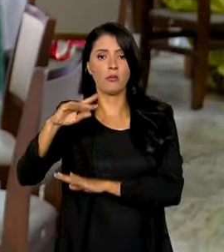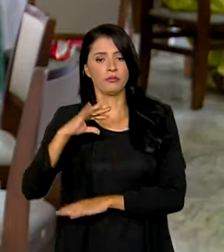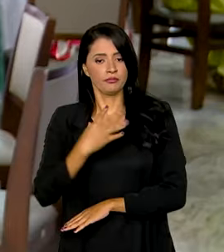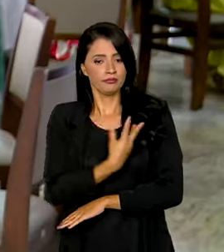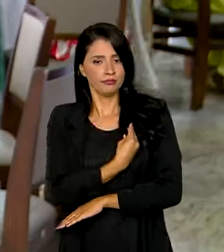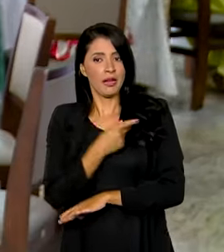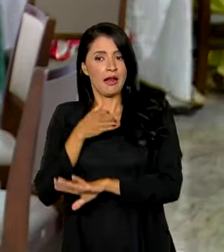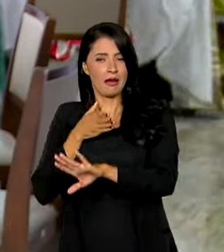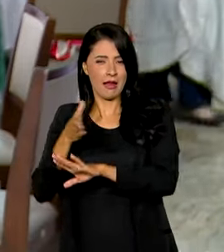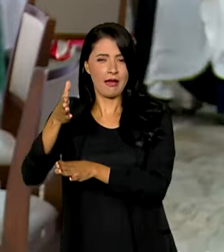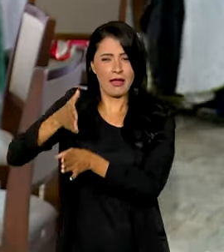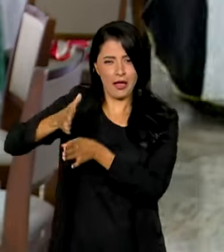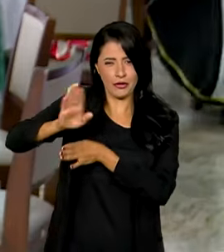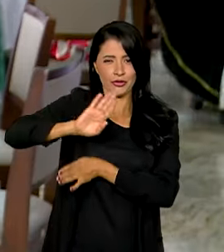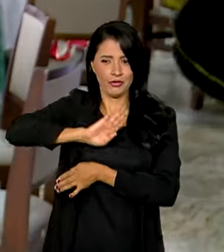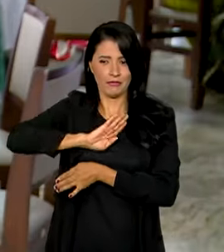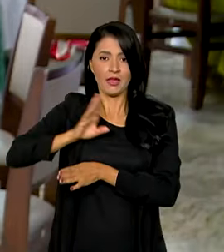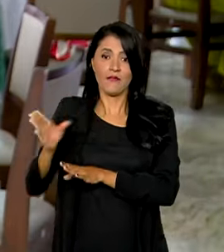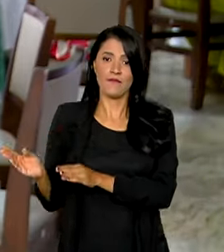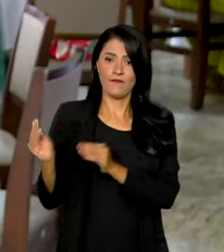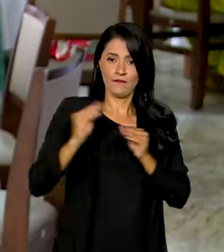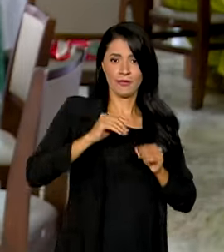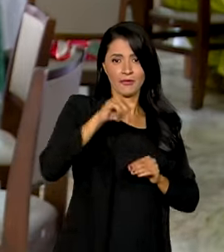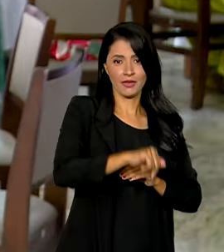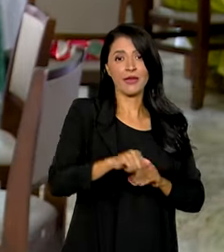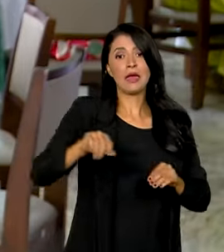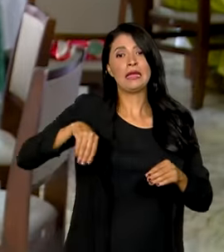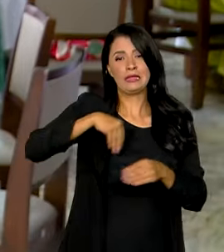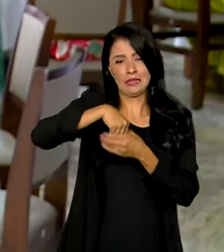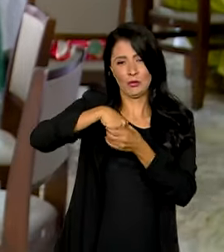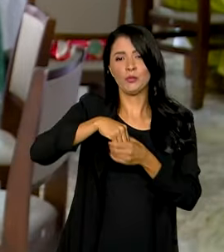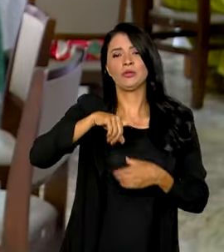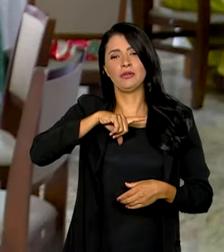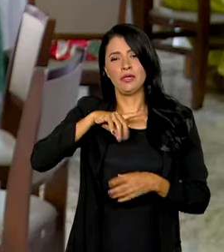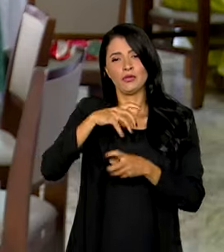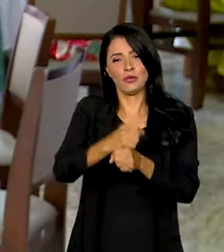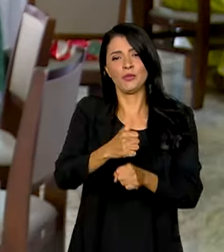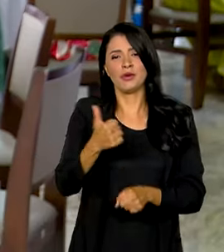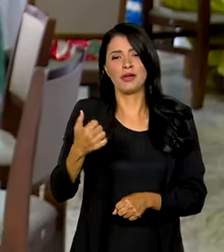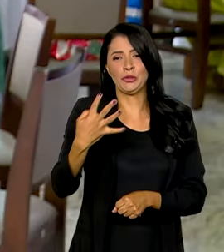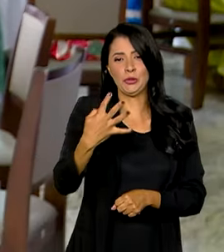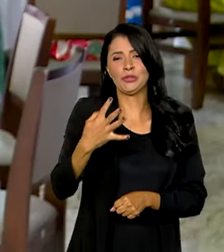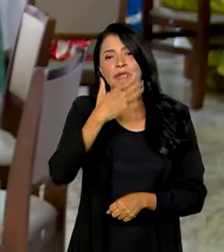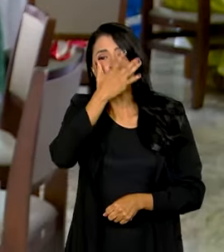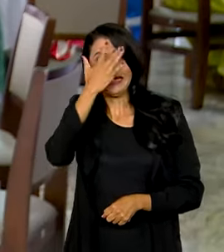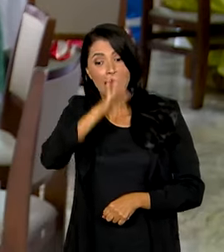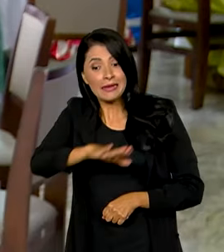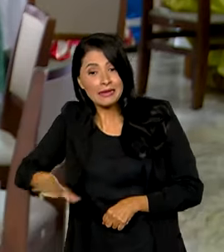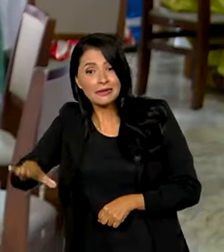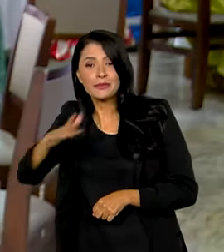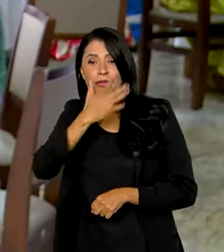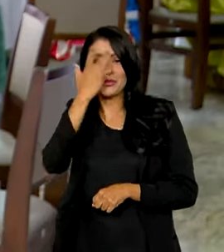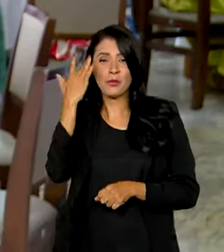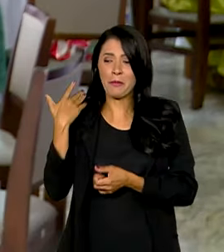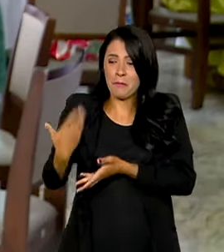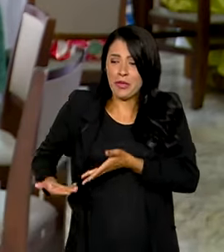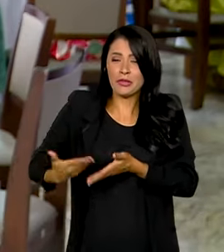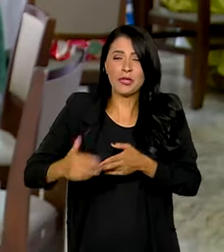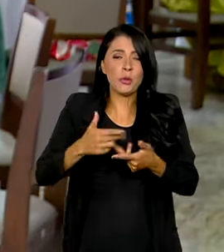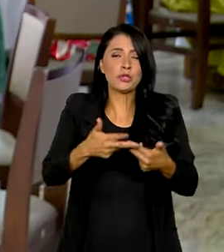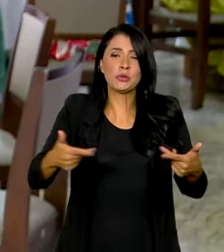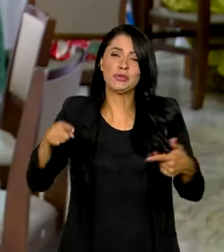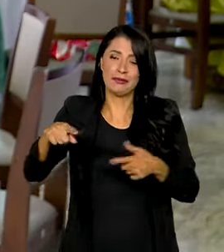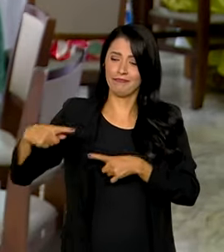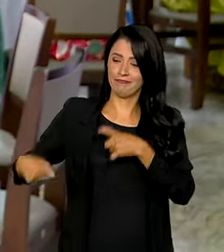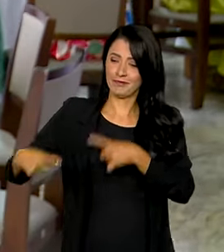de Gaza. Entre eles, 14 crianças, gente que perdeu tudo com a guerra e agora encontra no